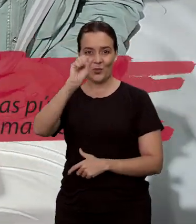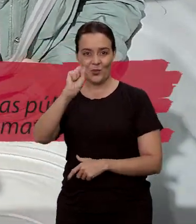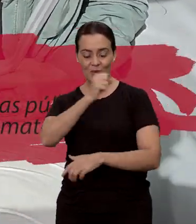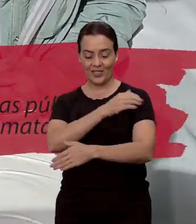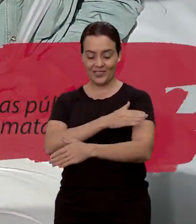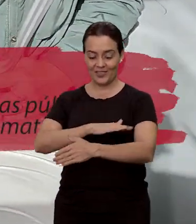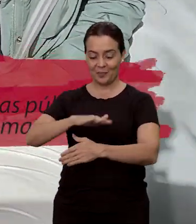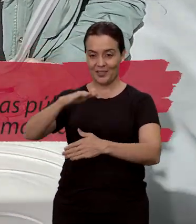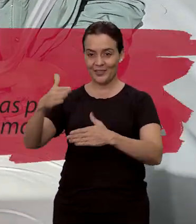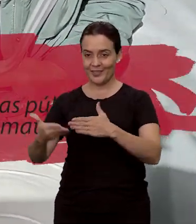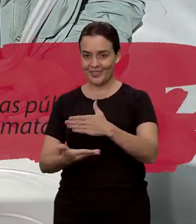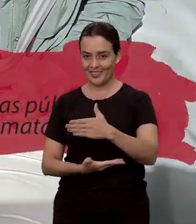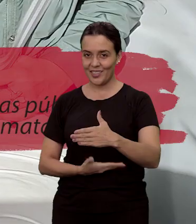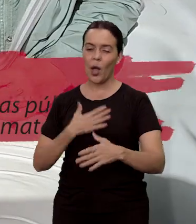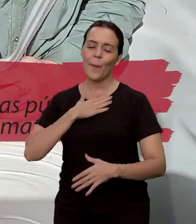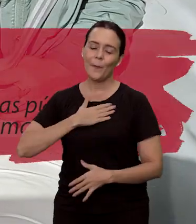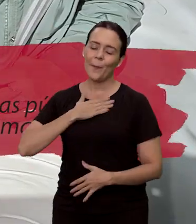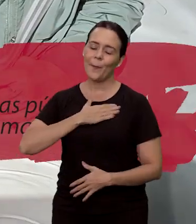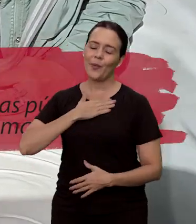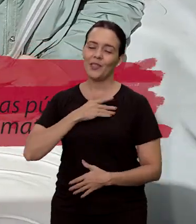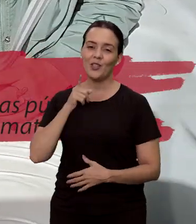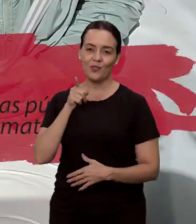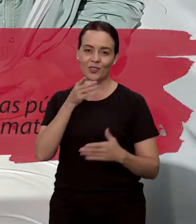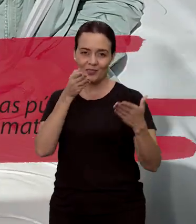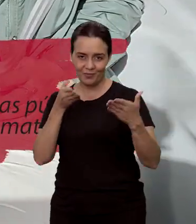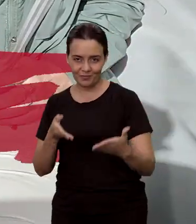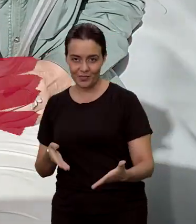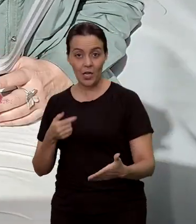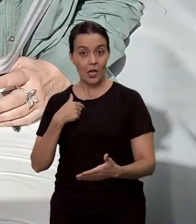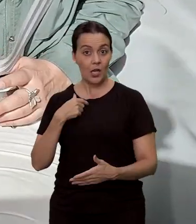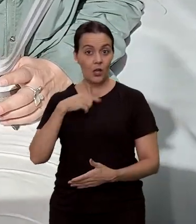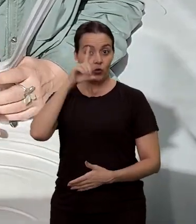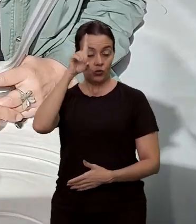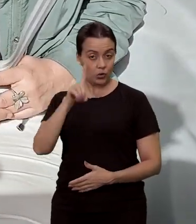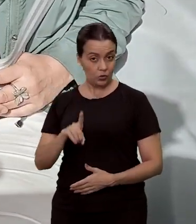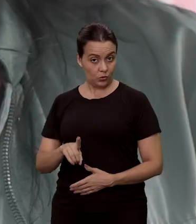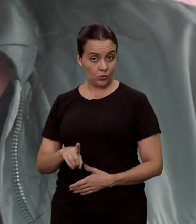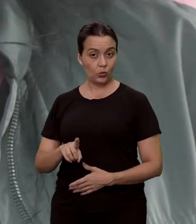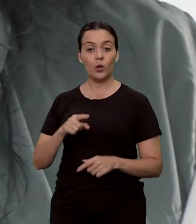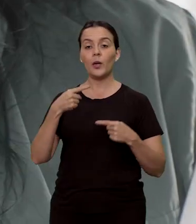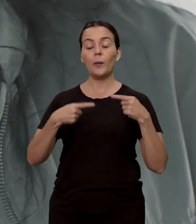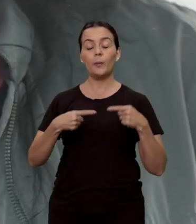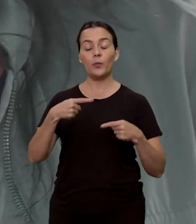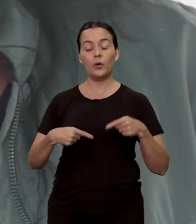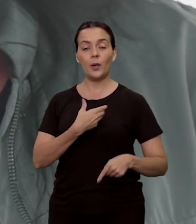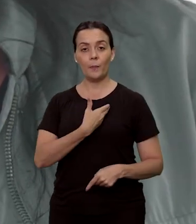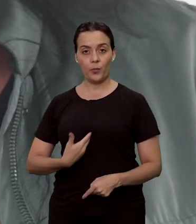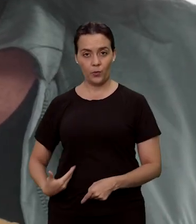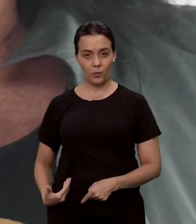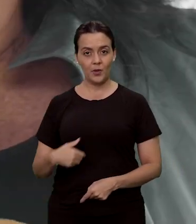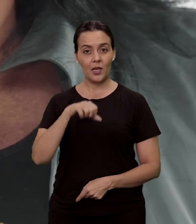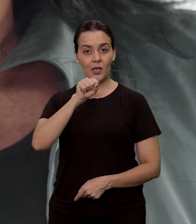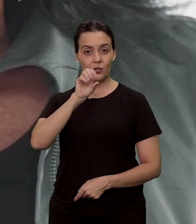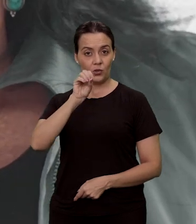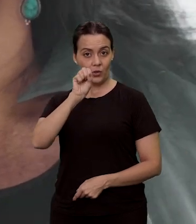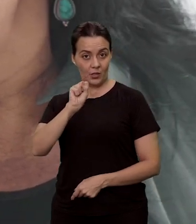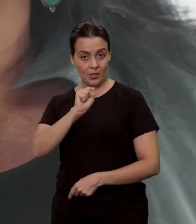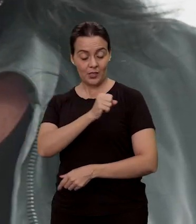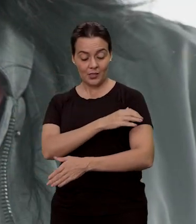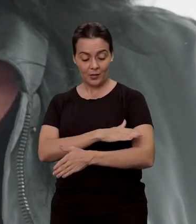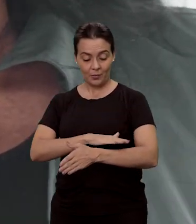um prazer estar recebendo você, porque eu sou diretora de Políticas Públicas da SOS Mata Atlântica e